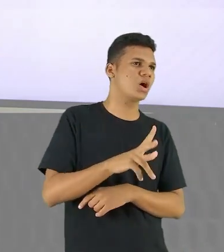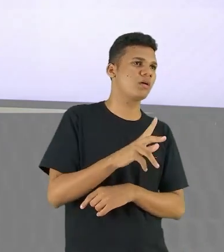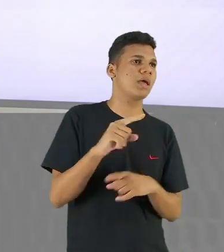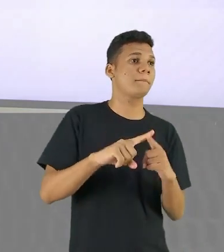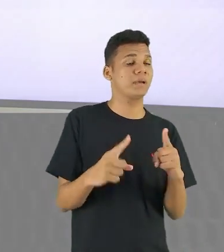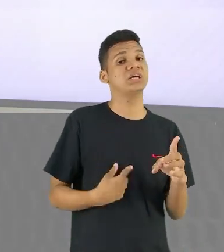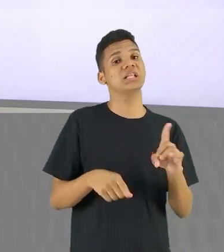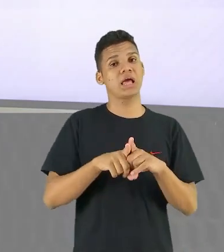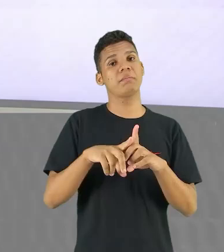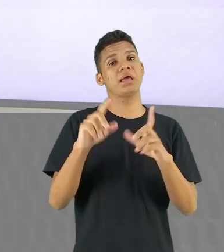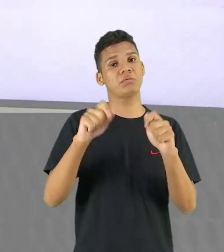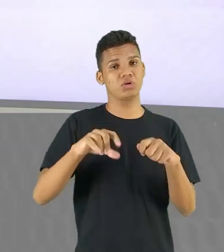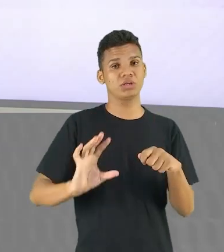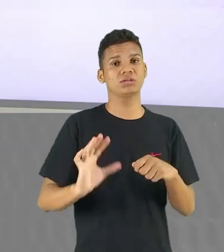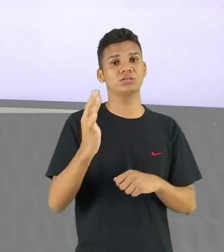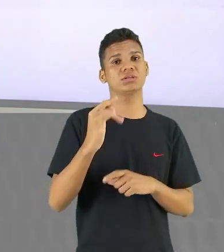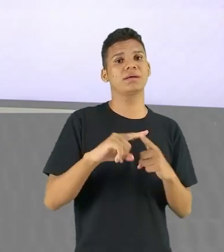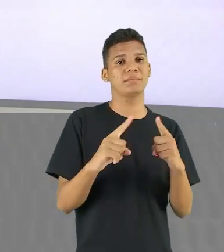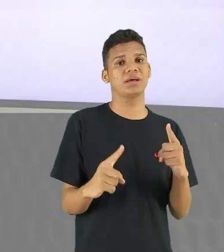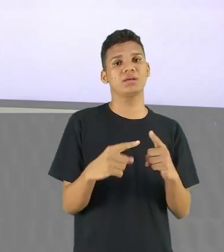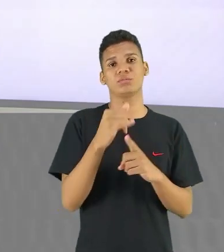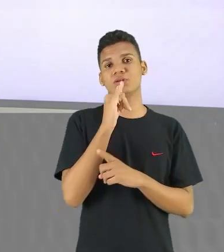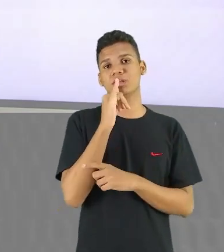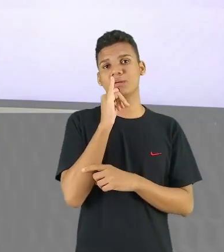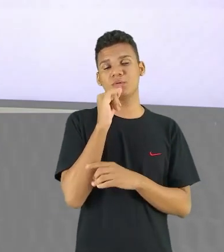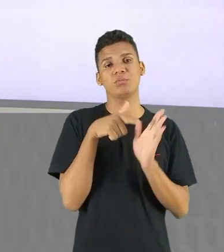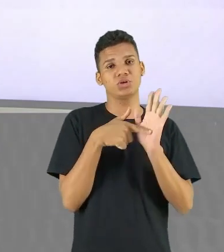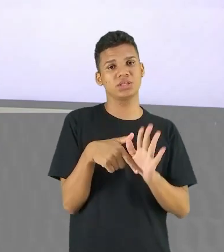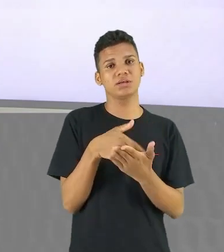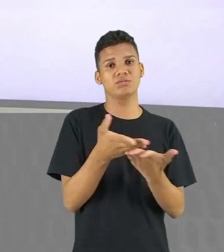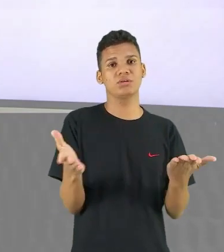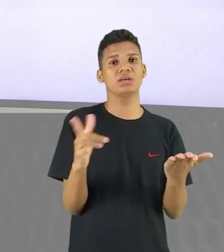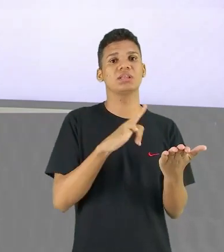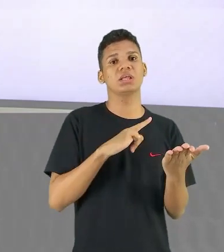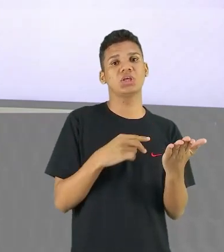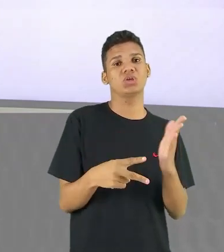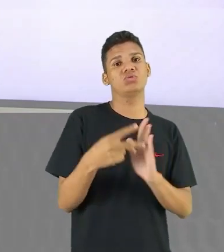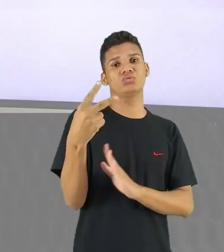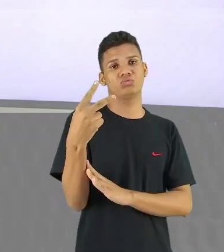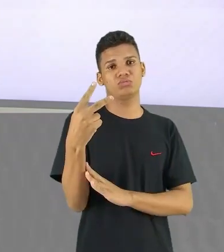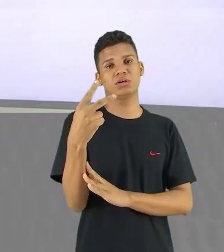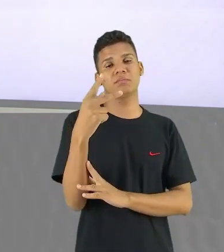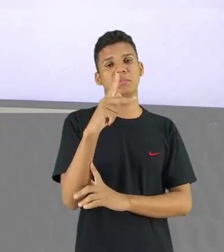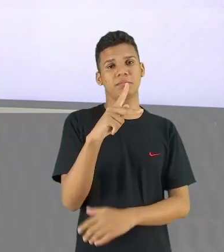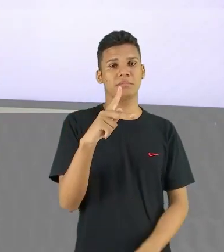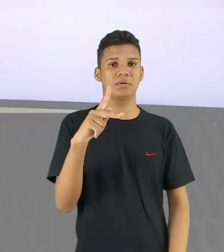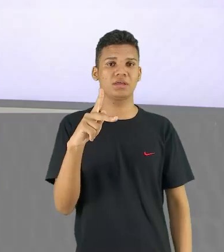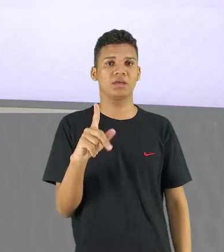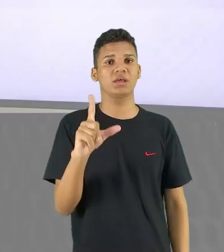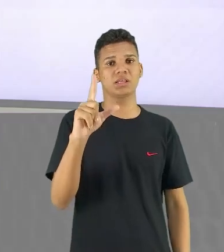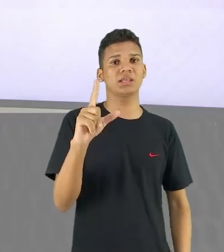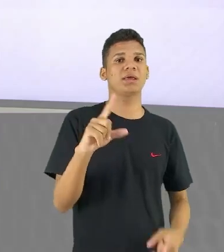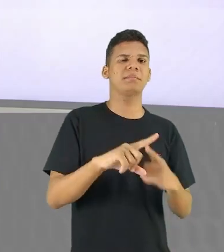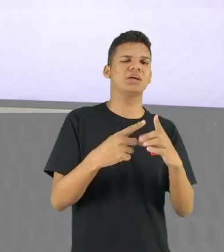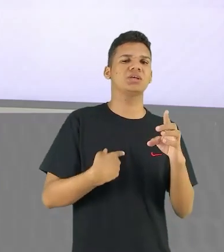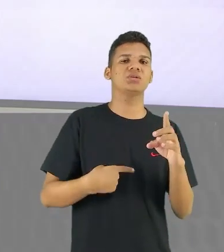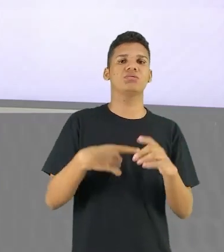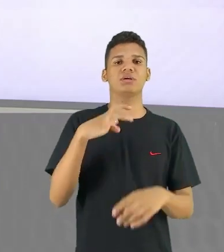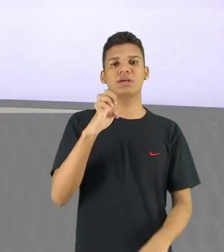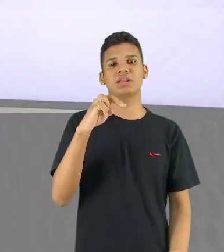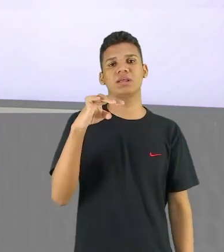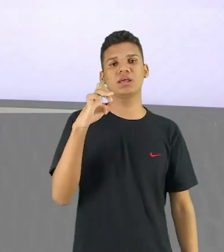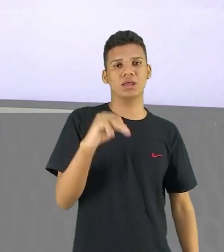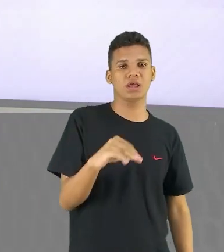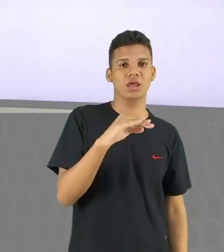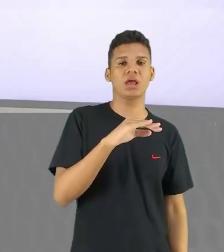mas ele acontece. Eu vou mostrar para vocês, por exemplo, duas questões, uma do PPL e uma do Enem regular, que já